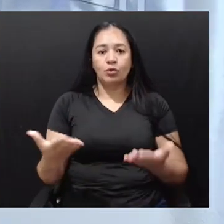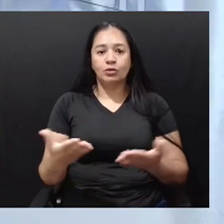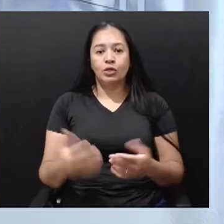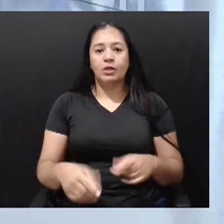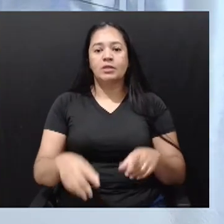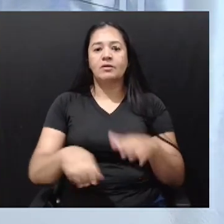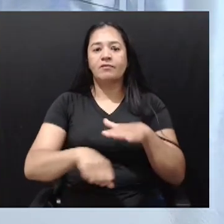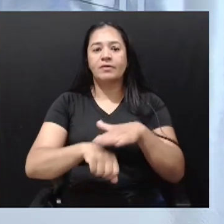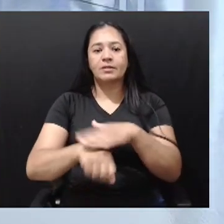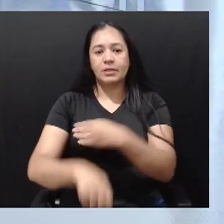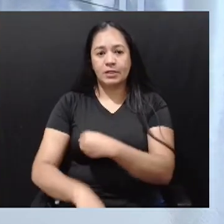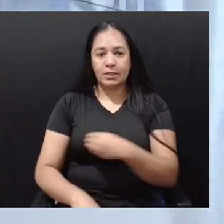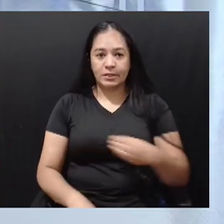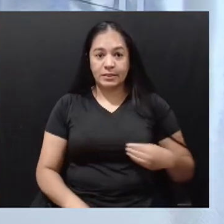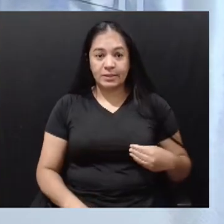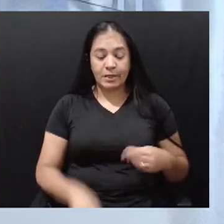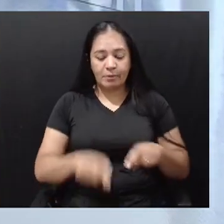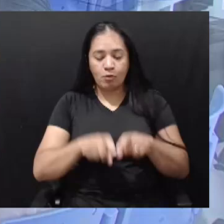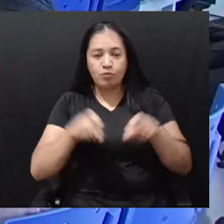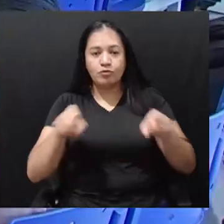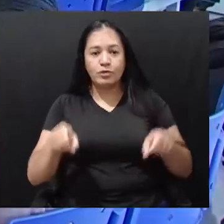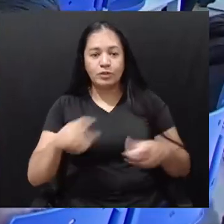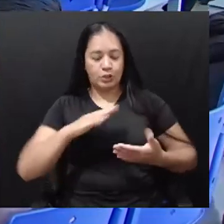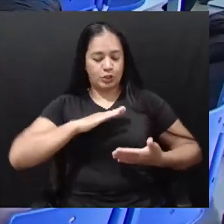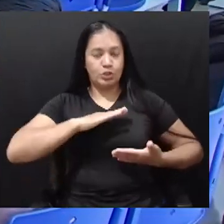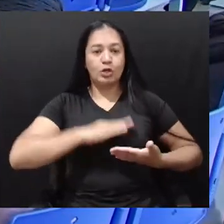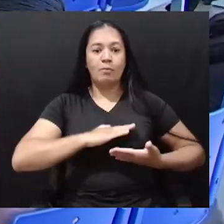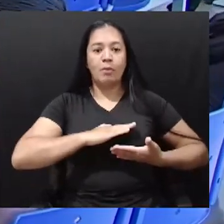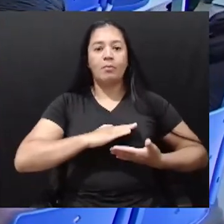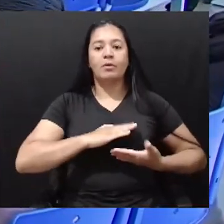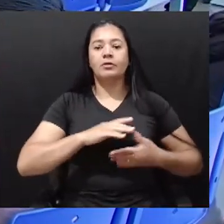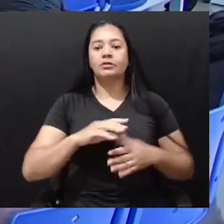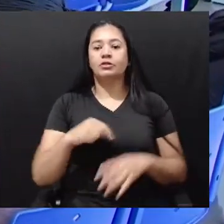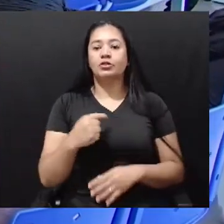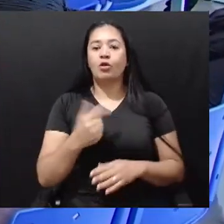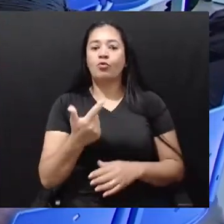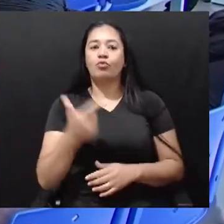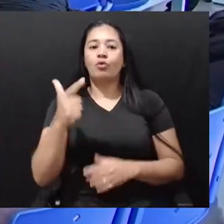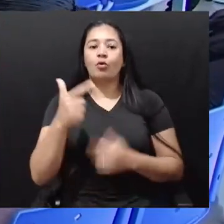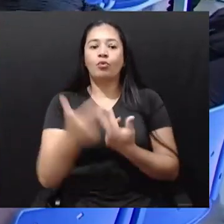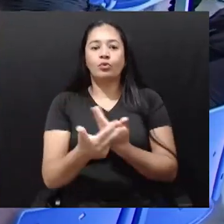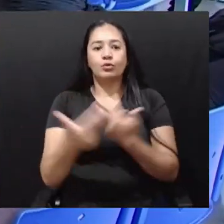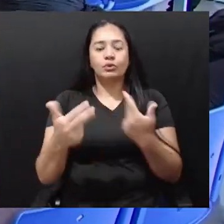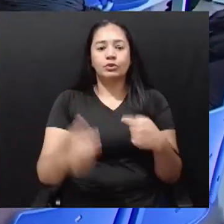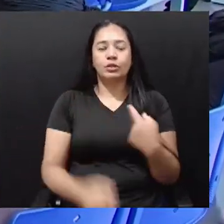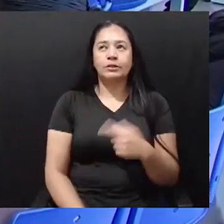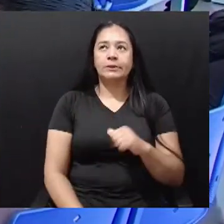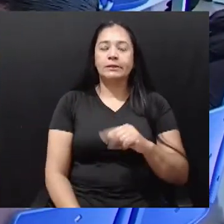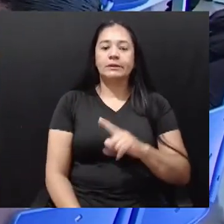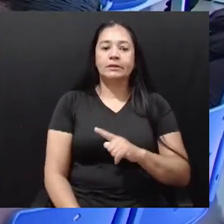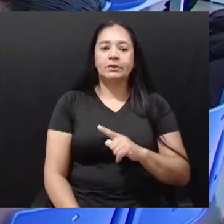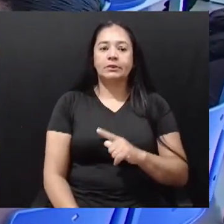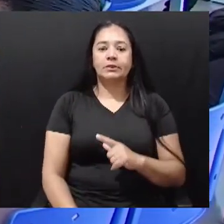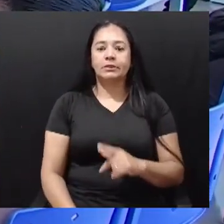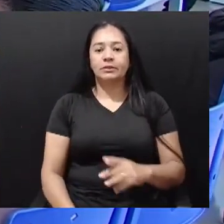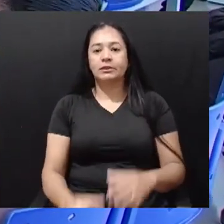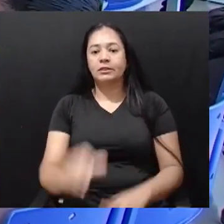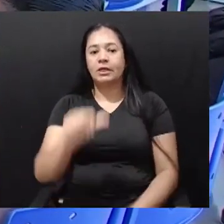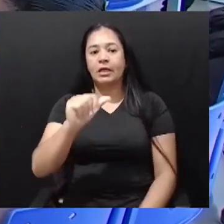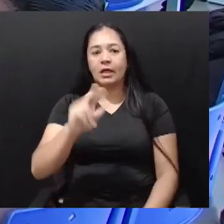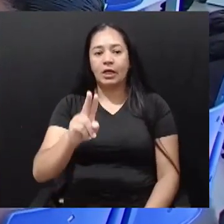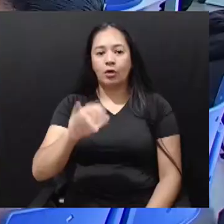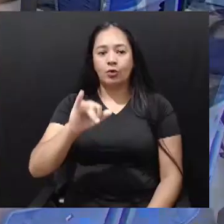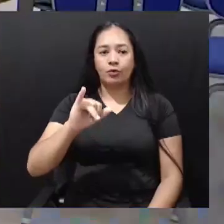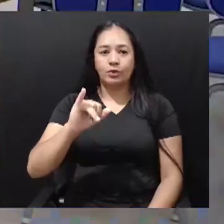Papa Nicolau, exames de mamografia, e a gente tem outras coisas, né, então a gente tem auriculoterapia, a gente vai ter rodas